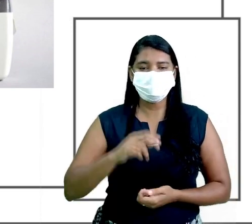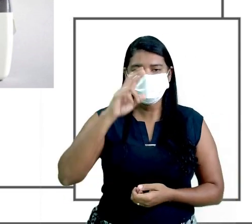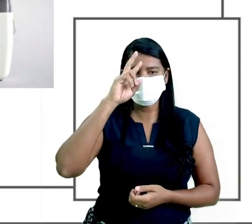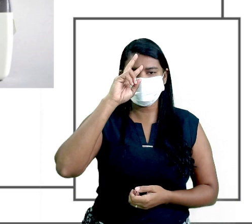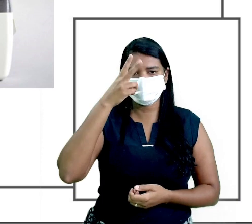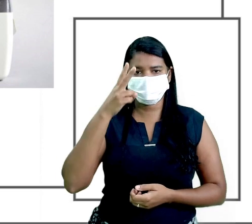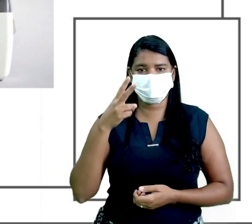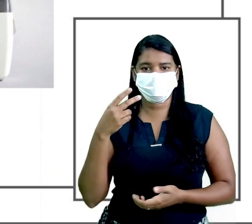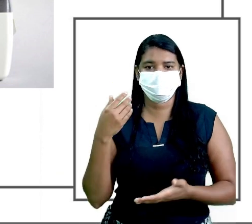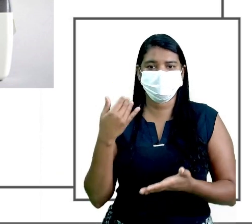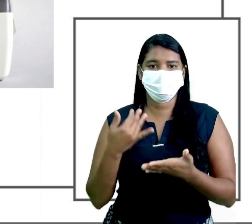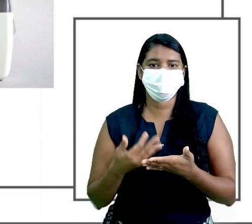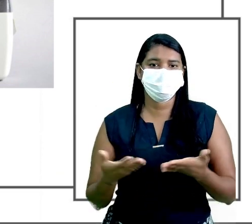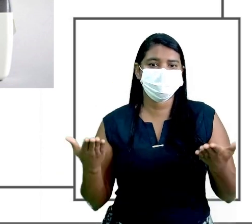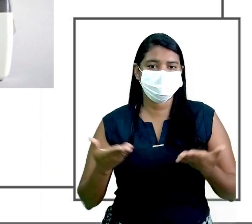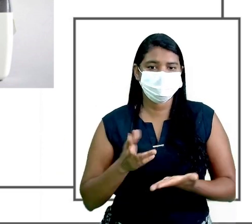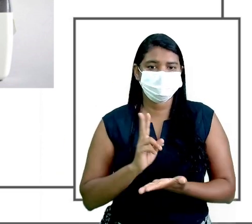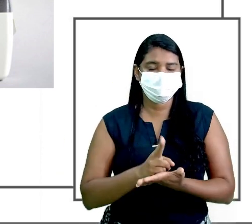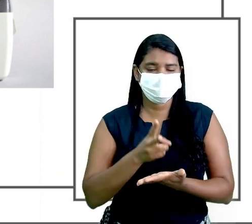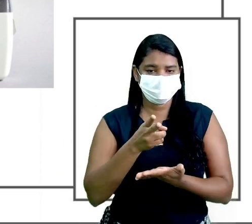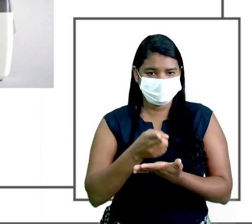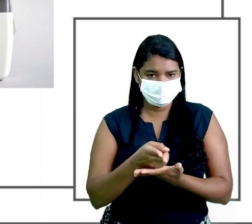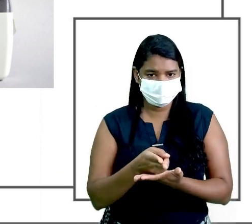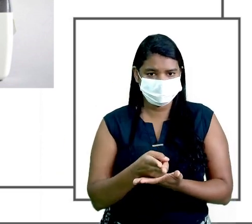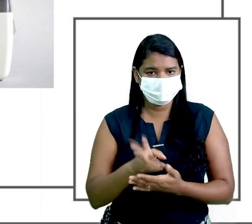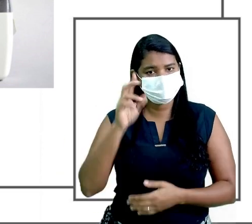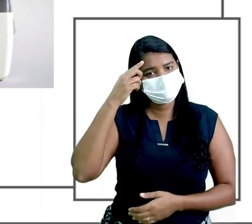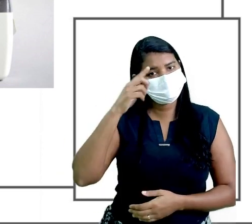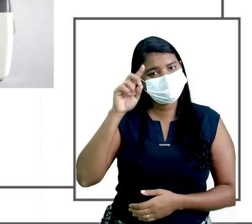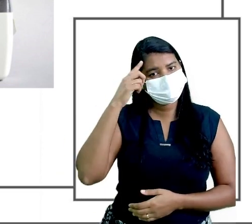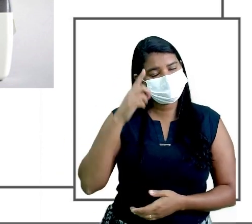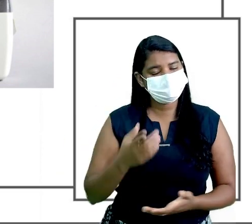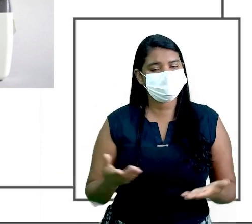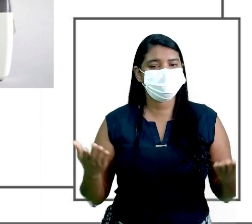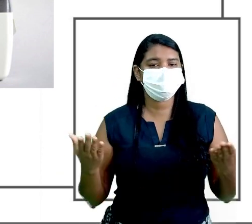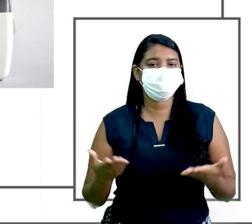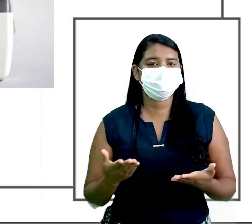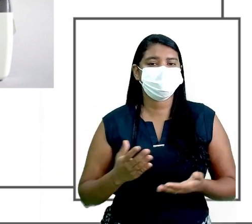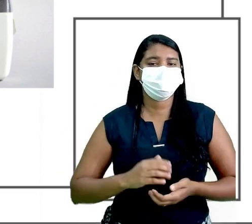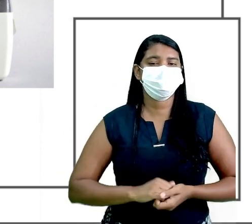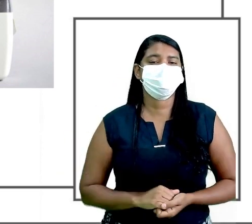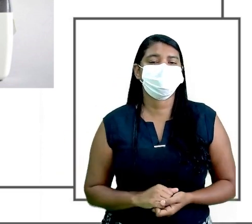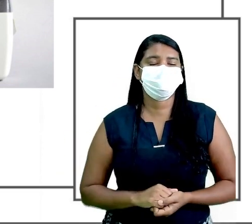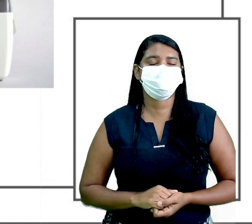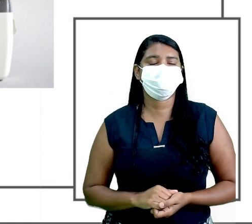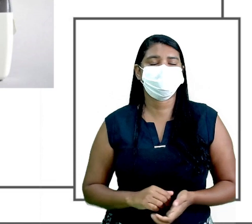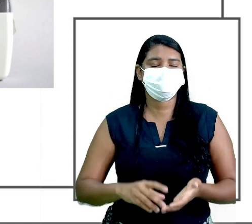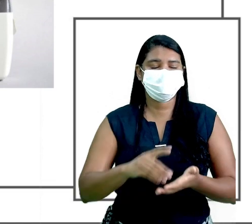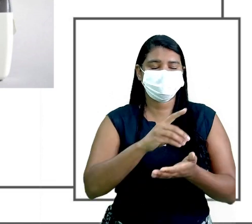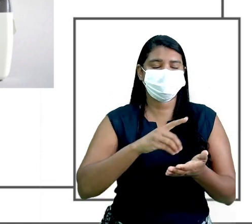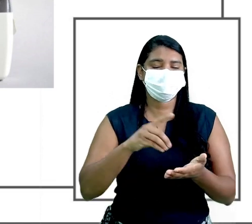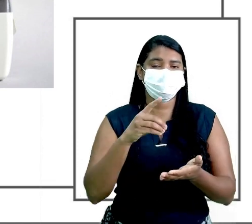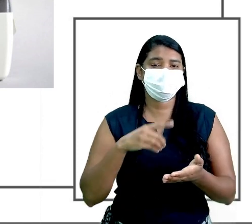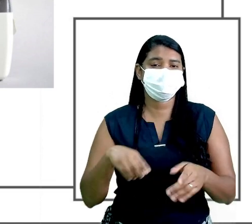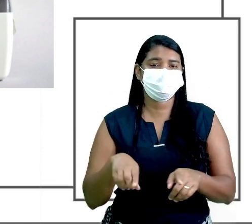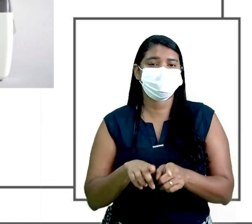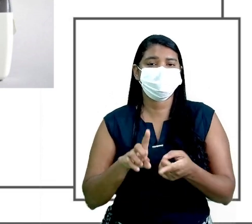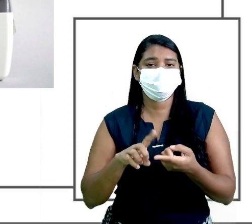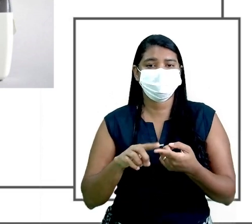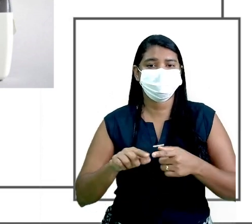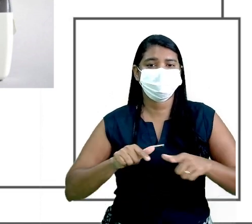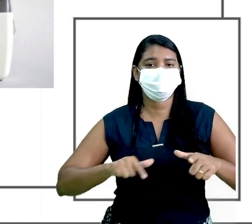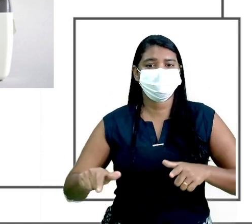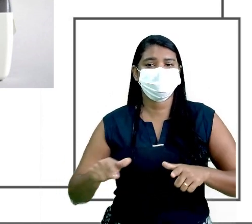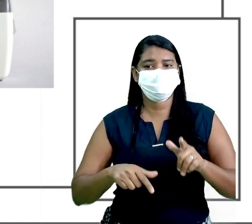né? Isso permanece, isso continua nos dias de hoje, né? Essa questão do designer que trabalha com o